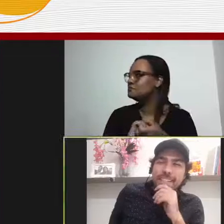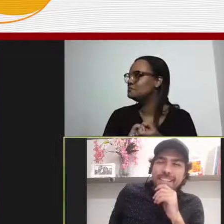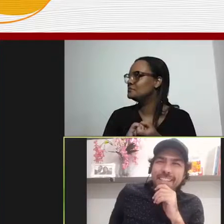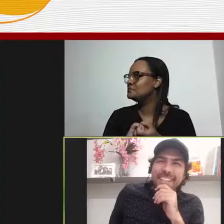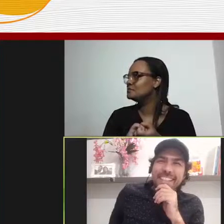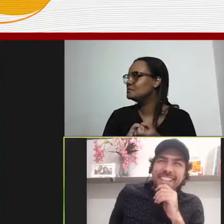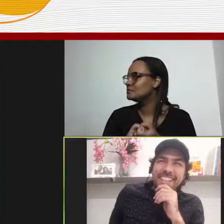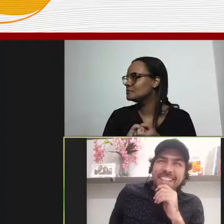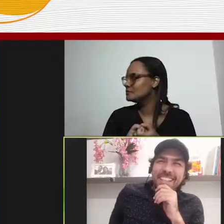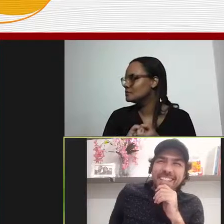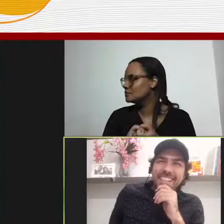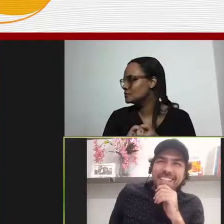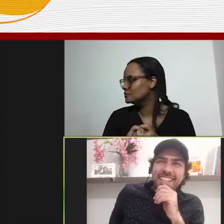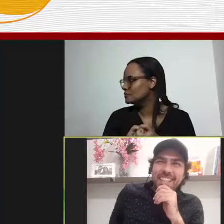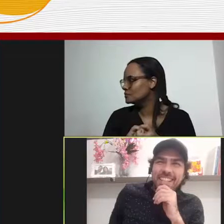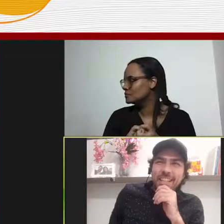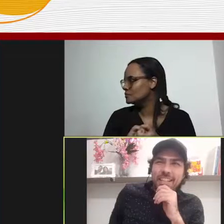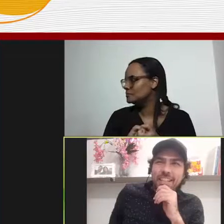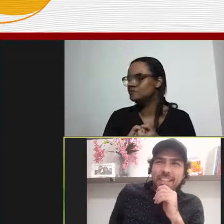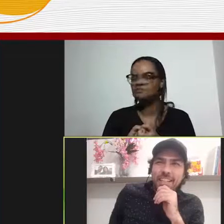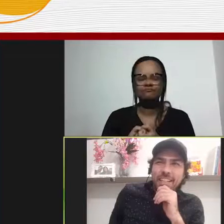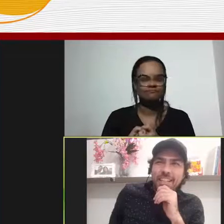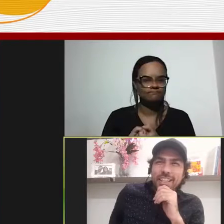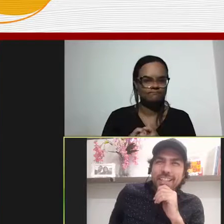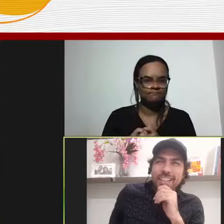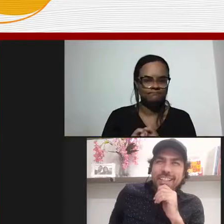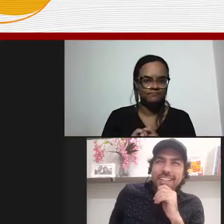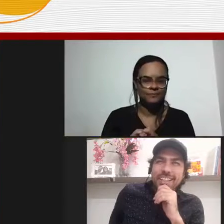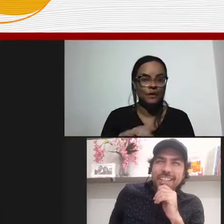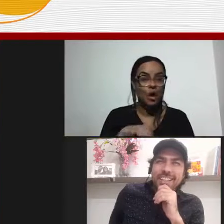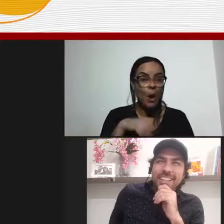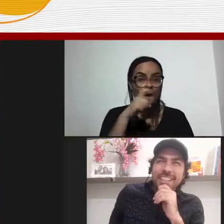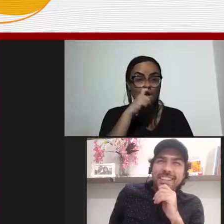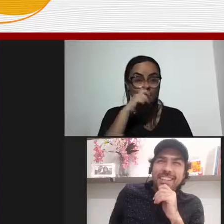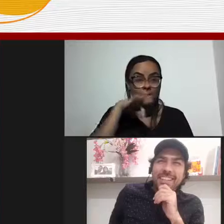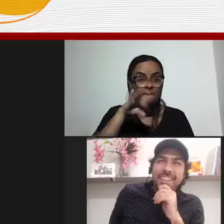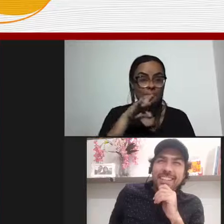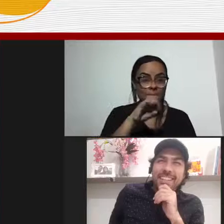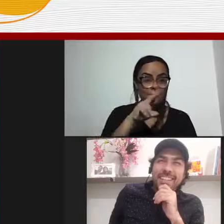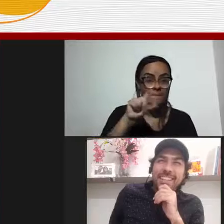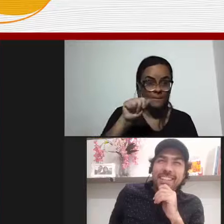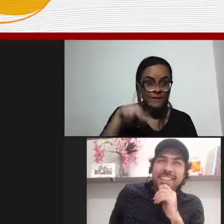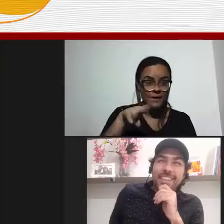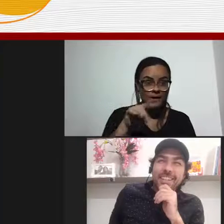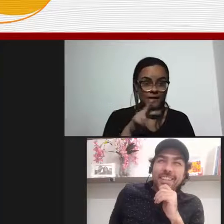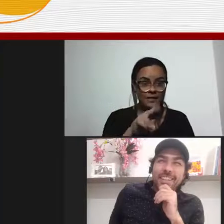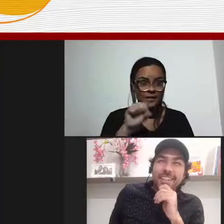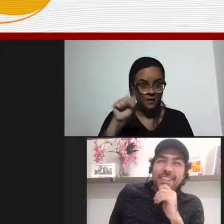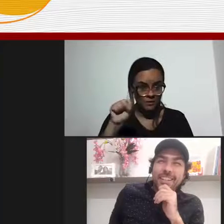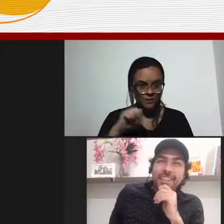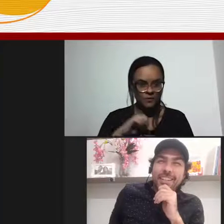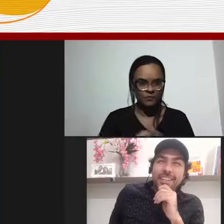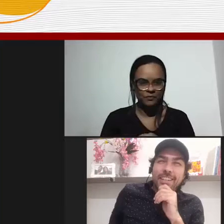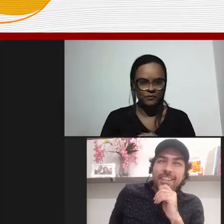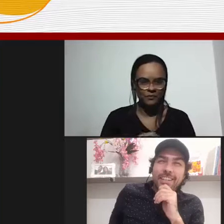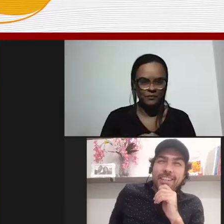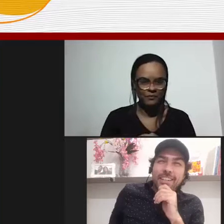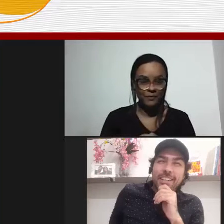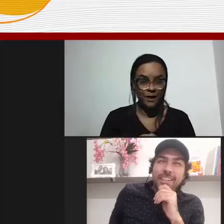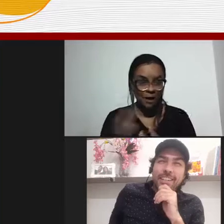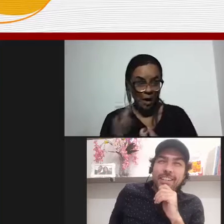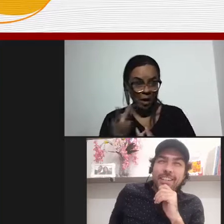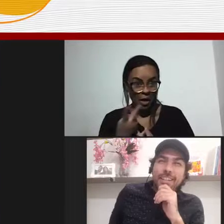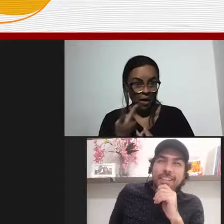Faz. Você falou que o nome da sua mãe é Maria das Neves. Isso aí, somos parentes, não,